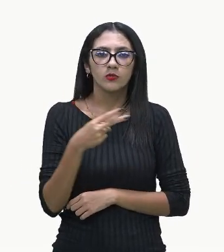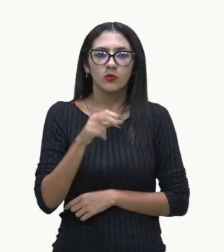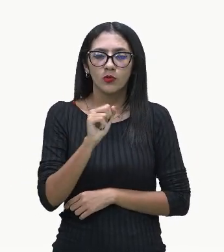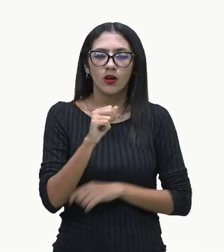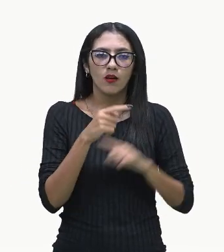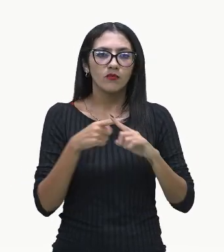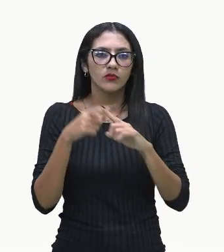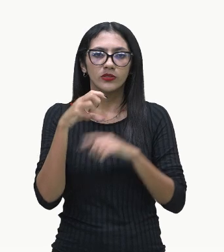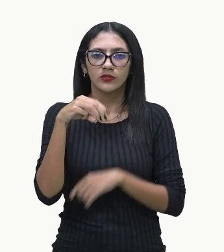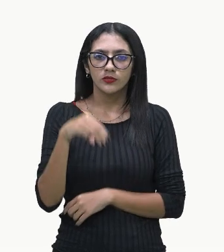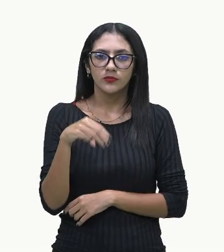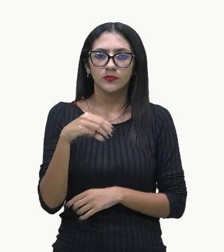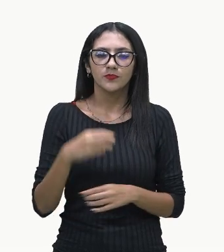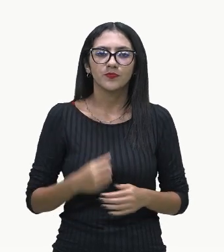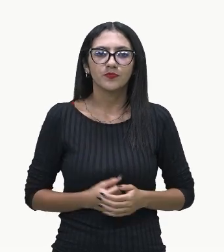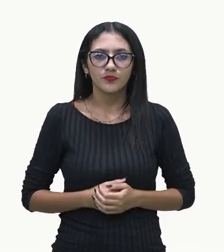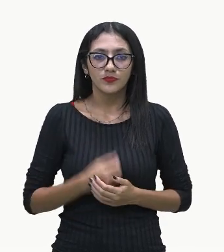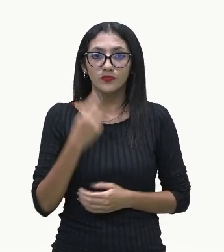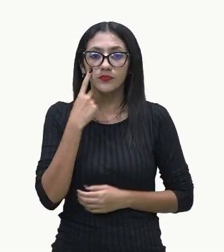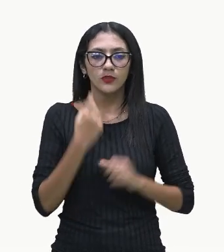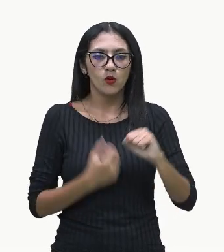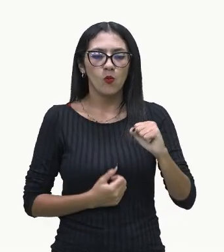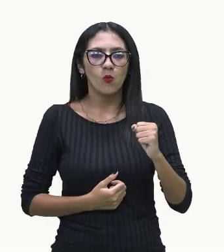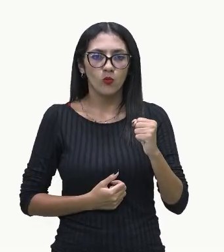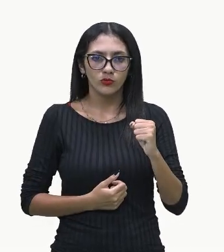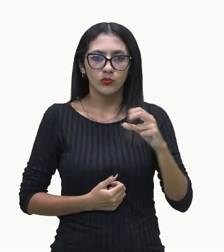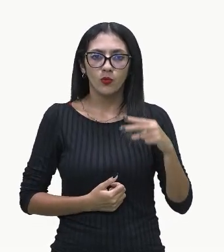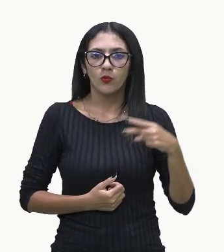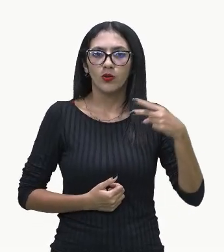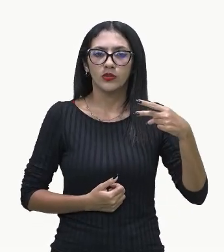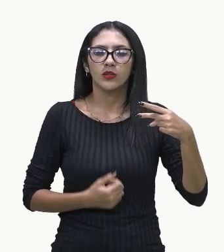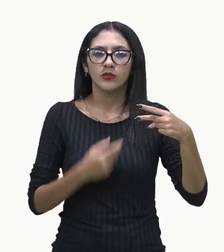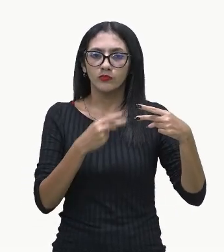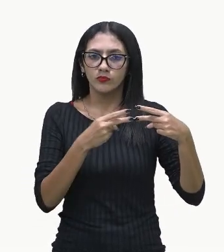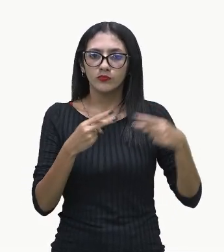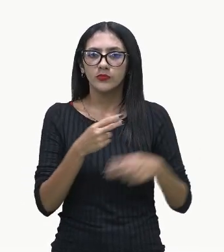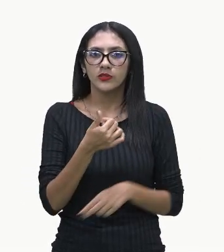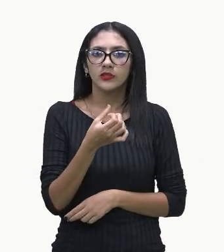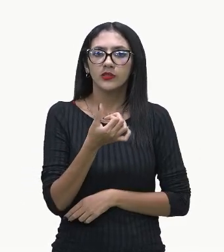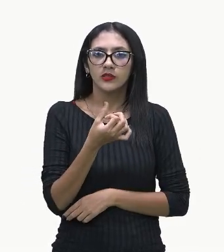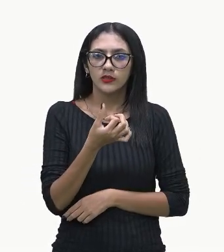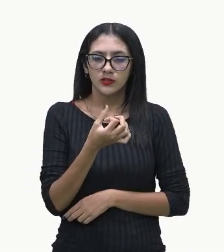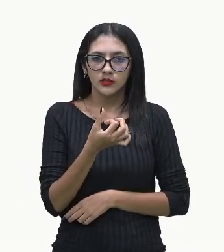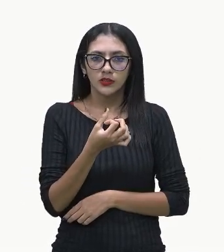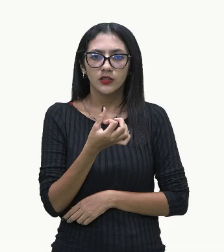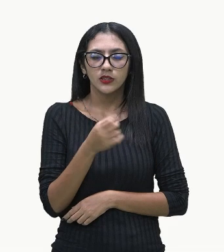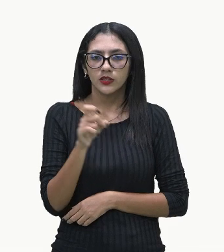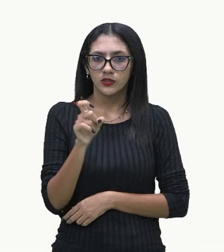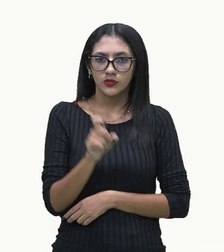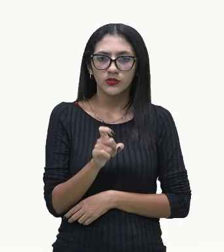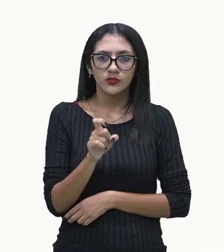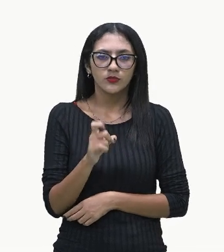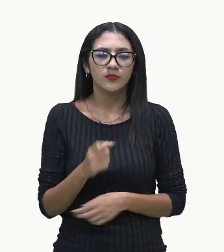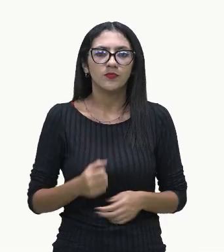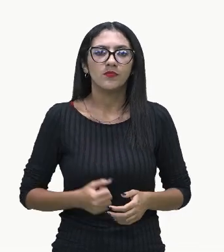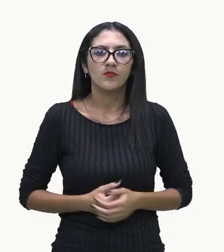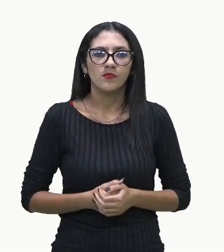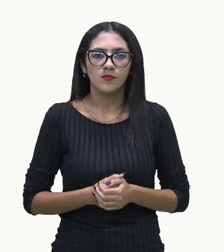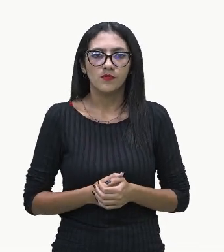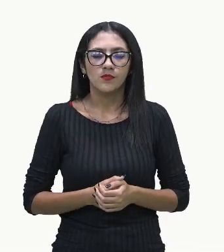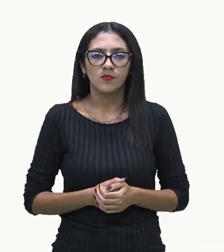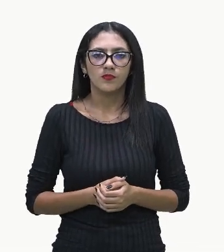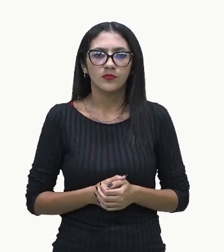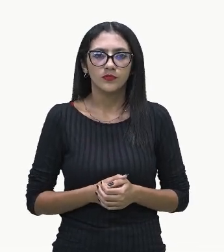M. C, 8 ao quadrado, A, 16 e o M é X. 8 ao